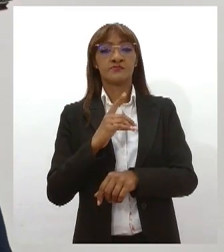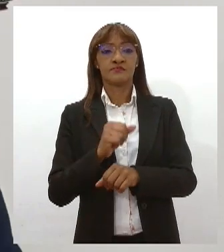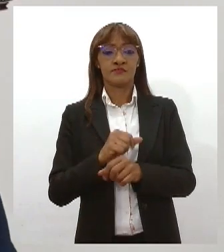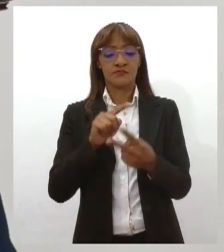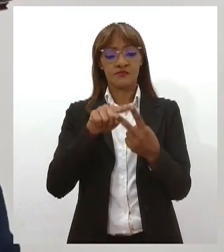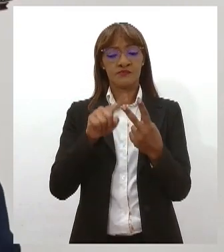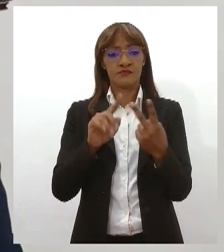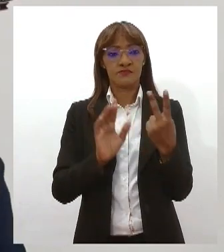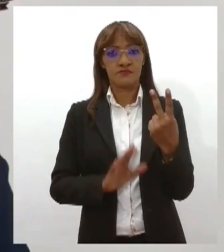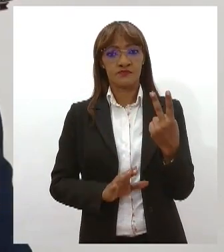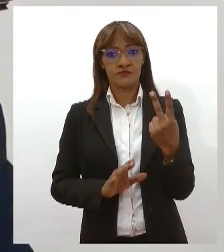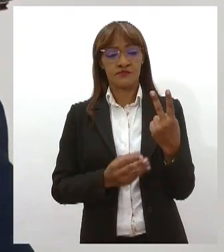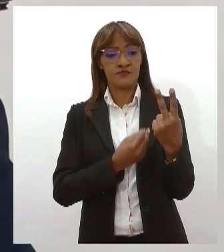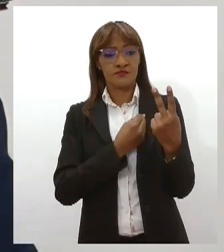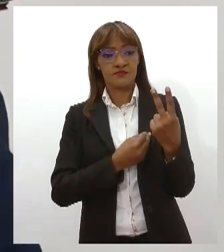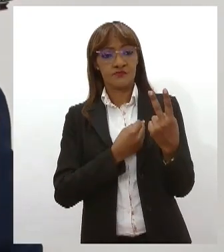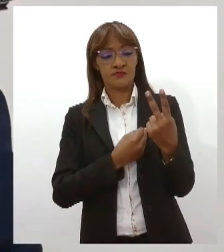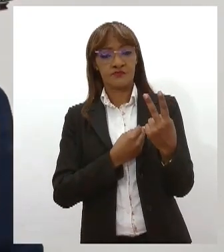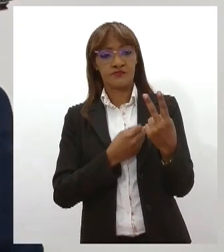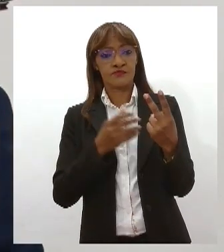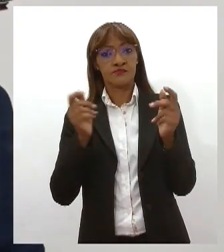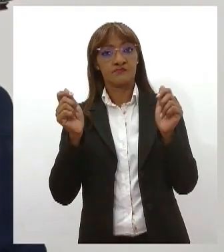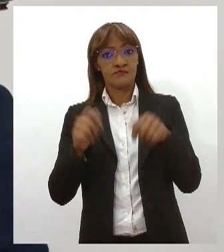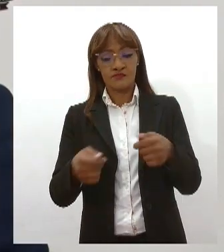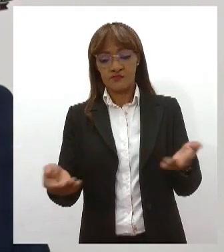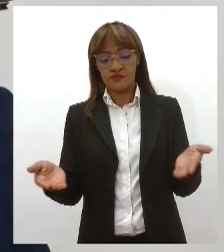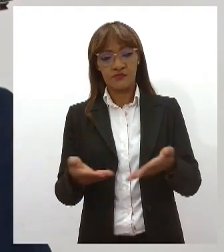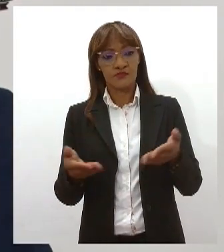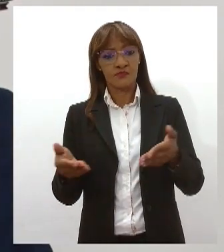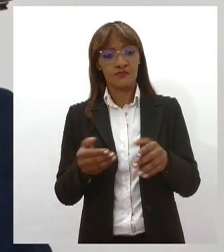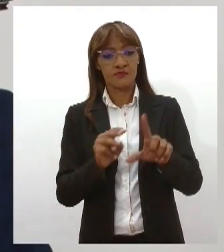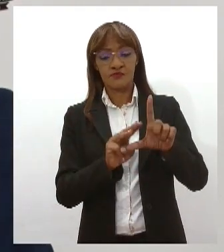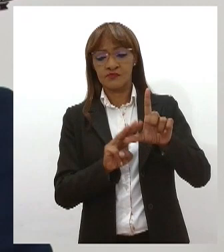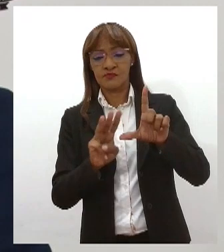No site da Cefaz, neste momento,